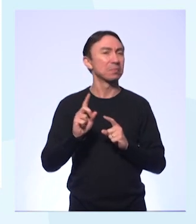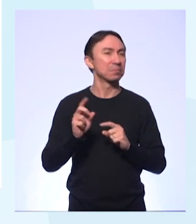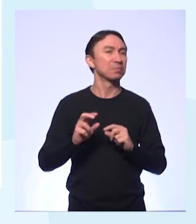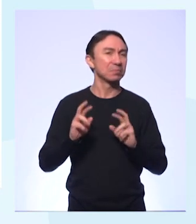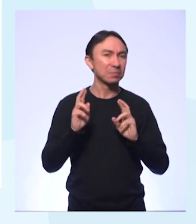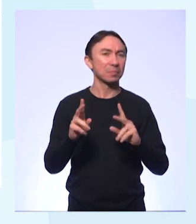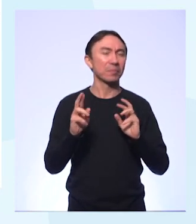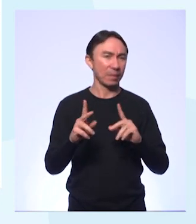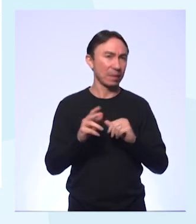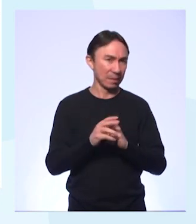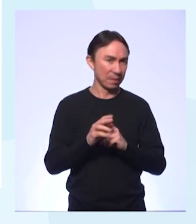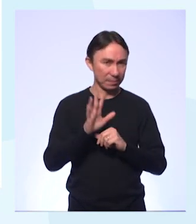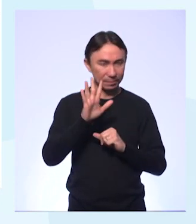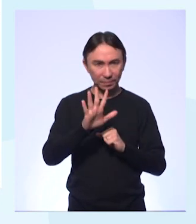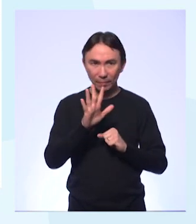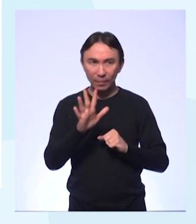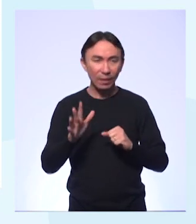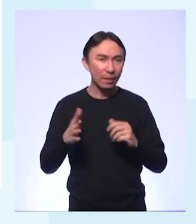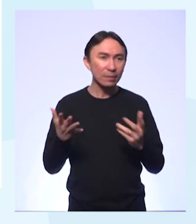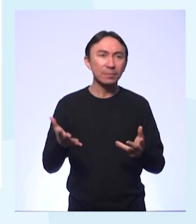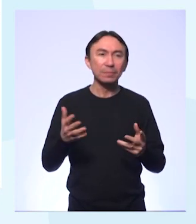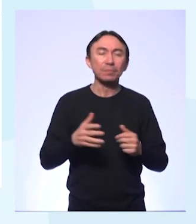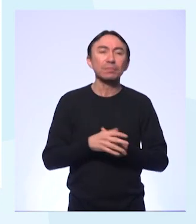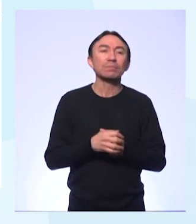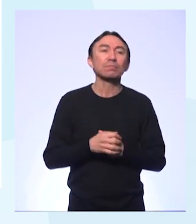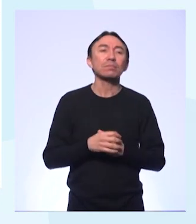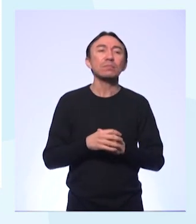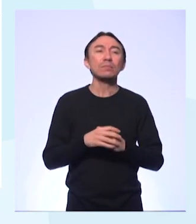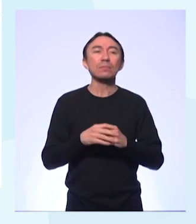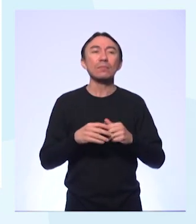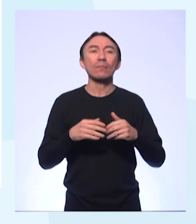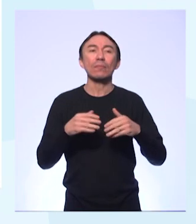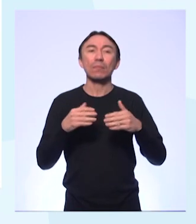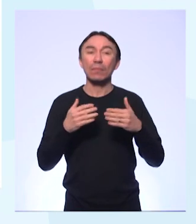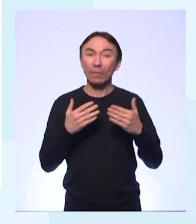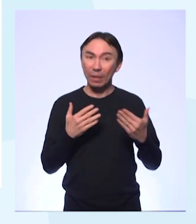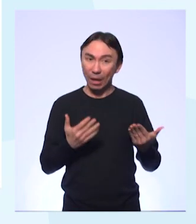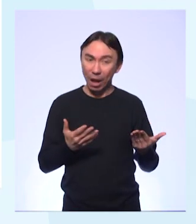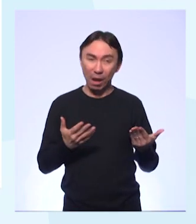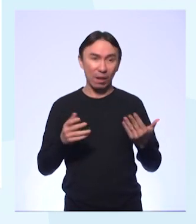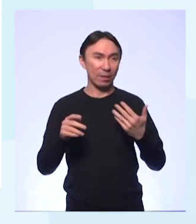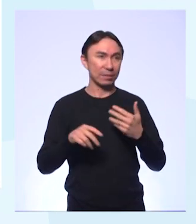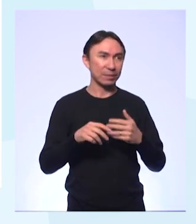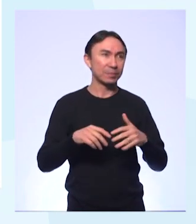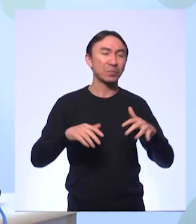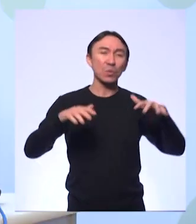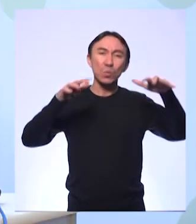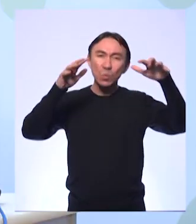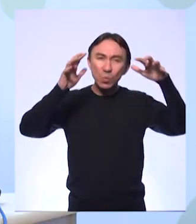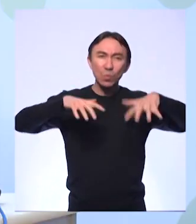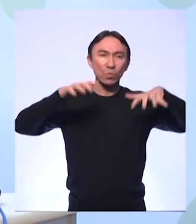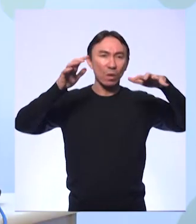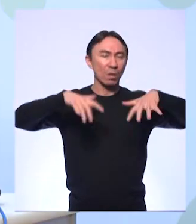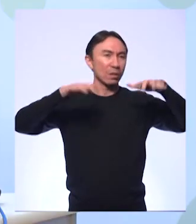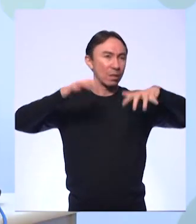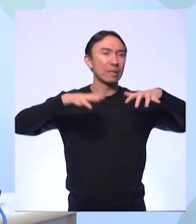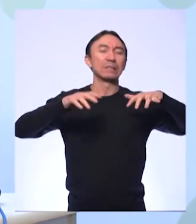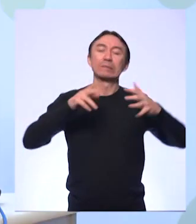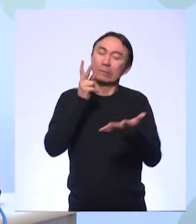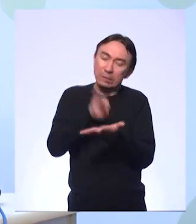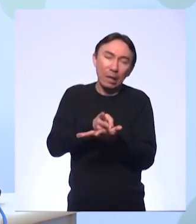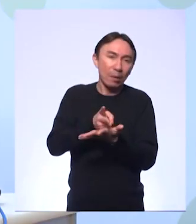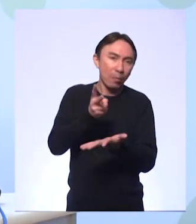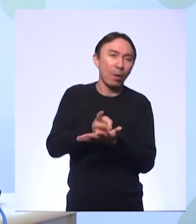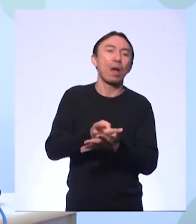do centro-oeste, onde faz a faixa de transição. Então, as chuvas aí preponderantes é sempre na estação de